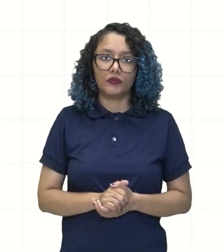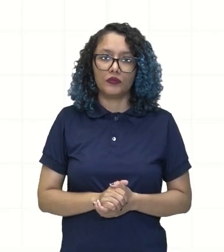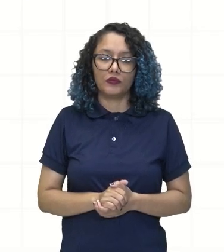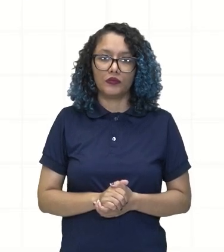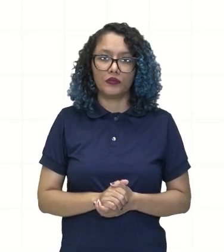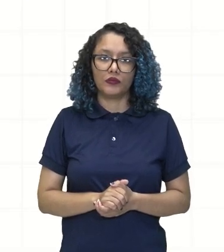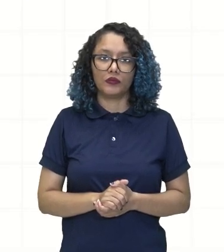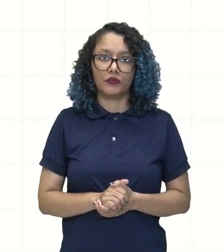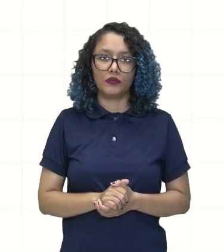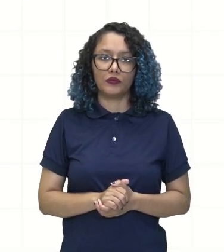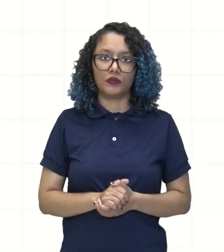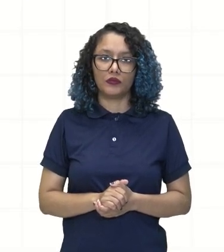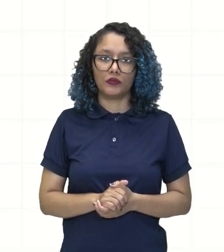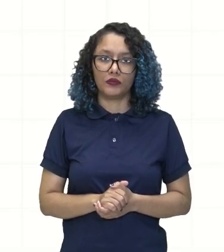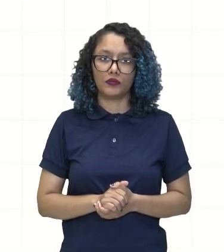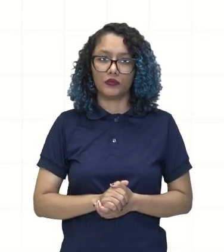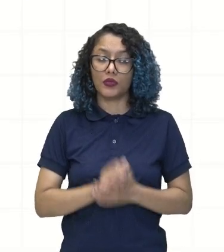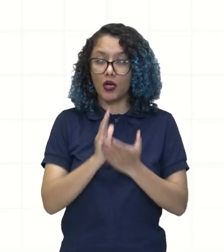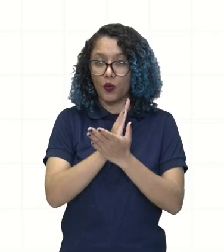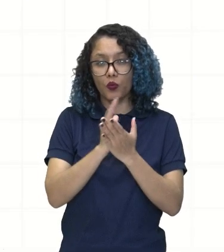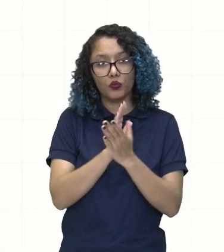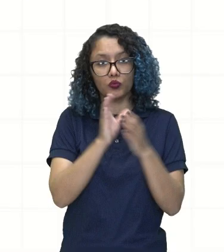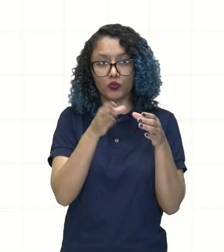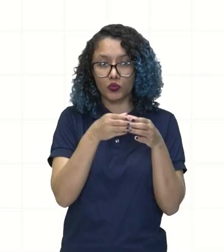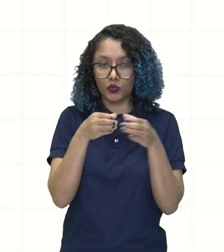São alguns subconjuntos.